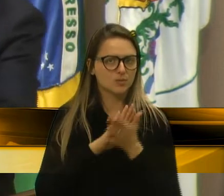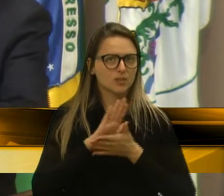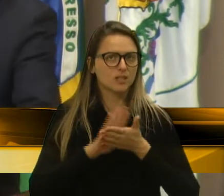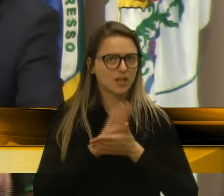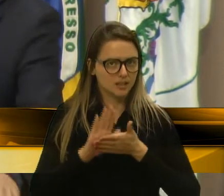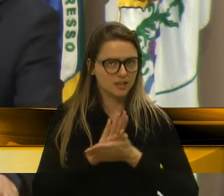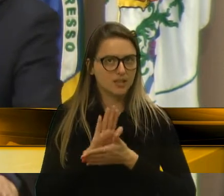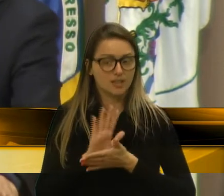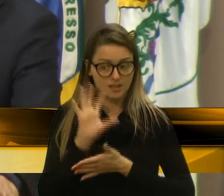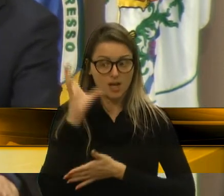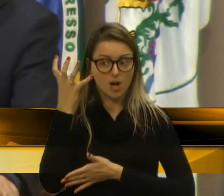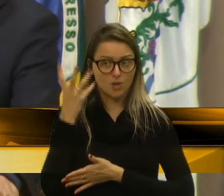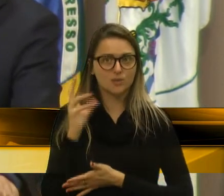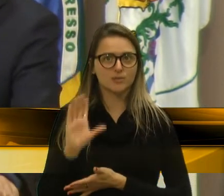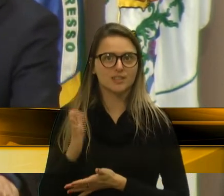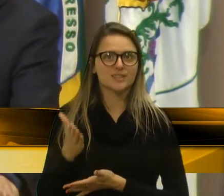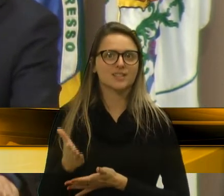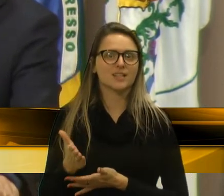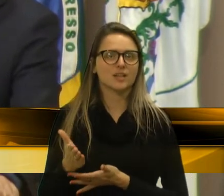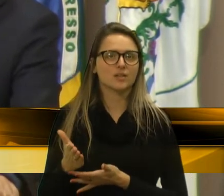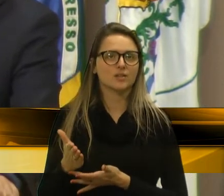esses fatos.